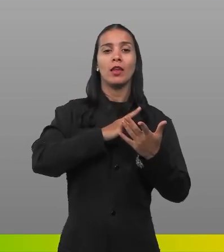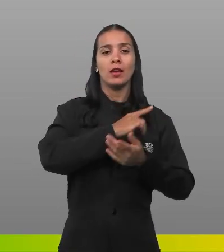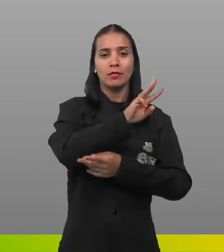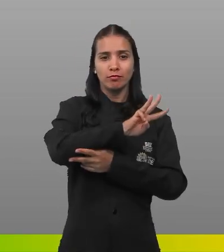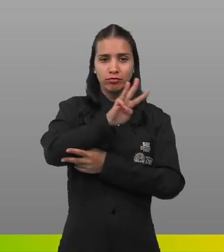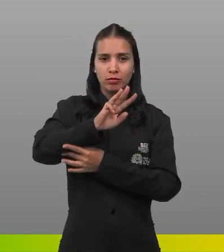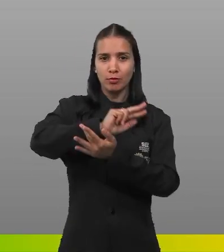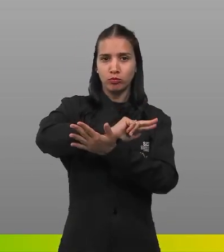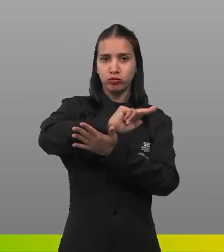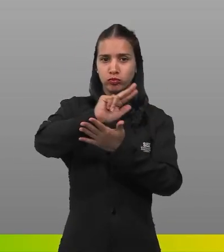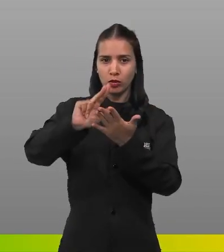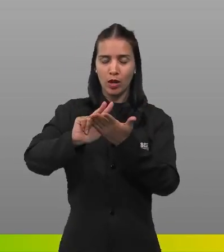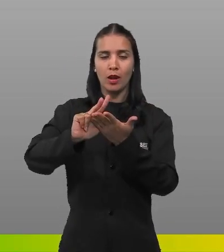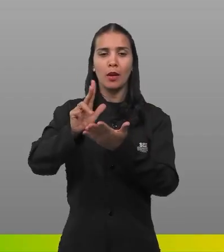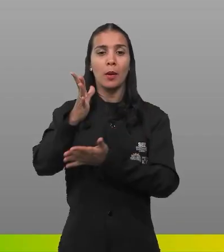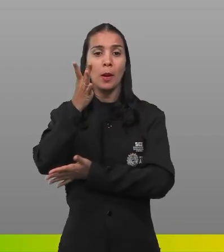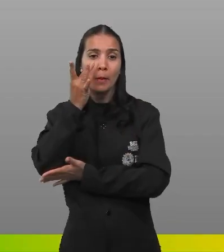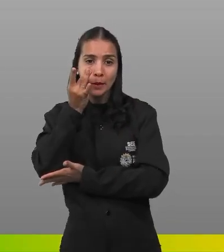e online,